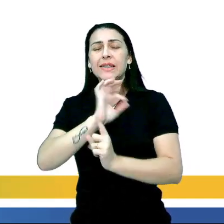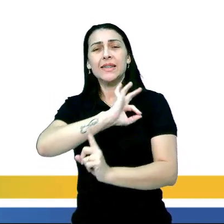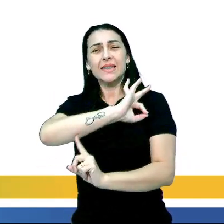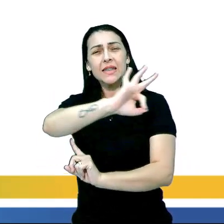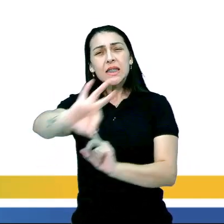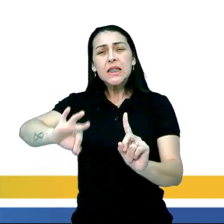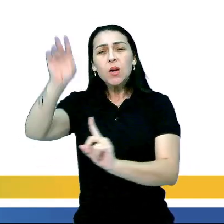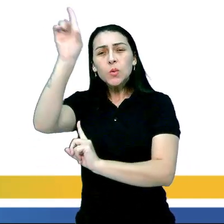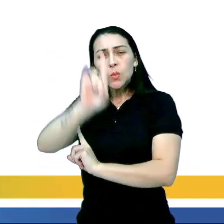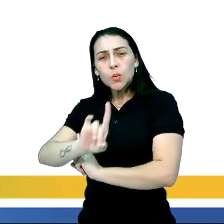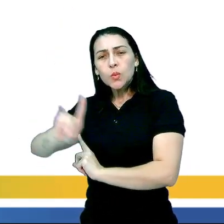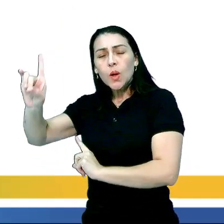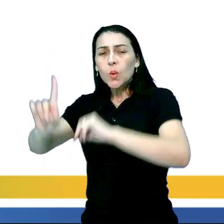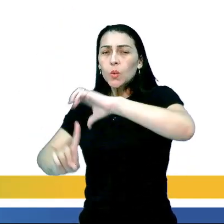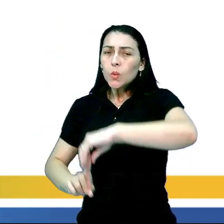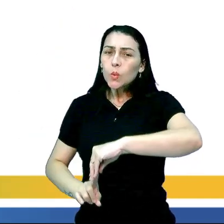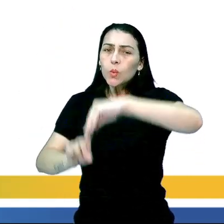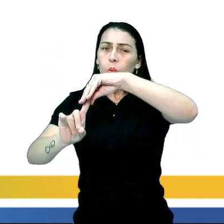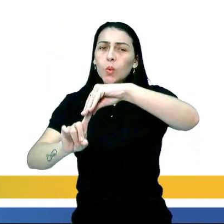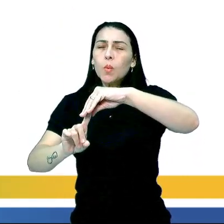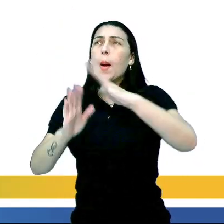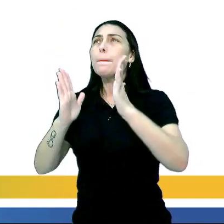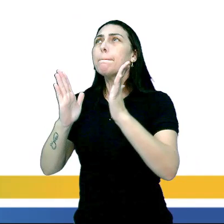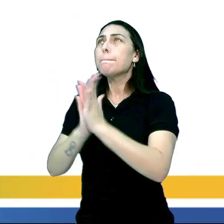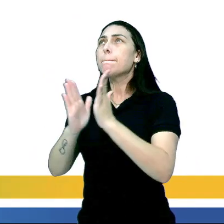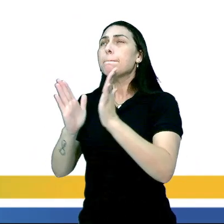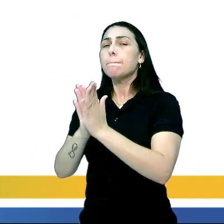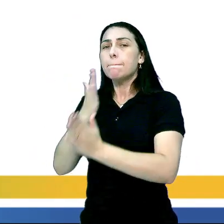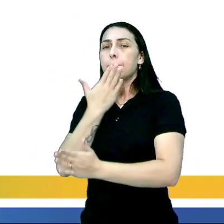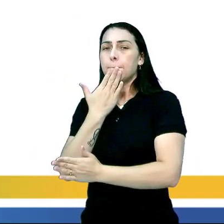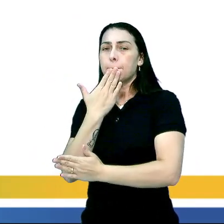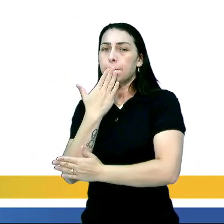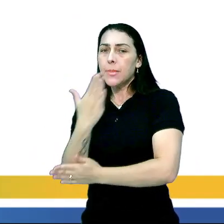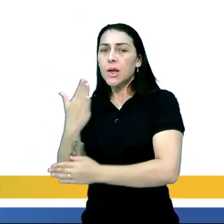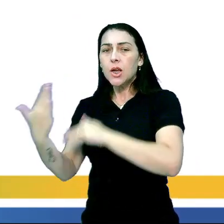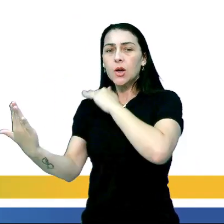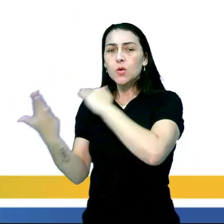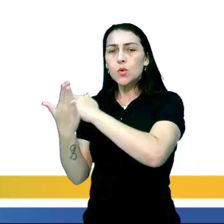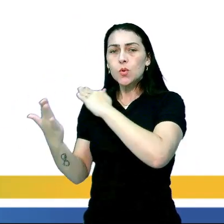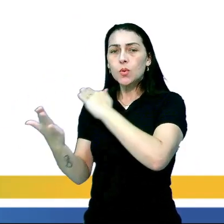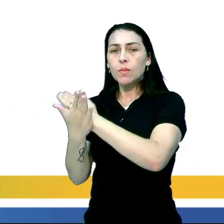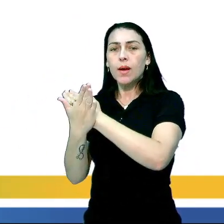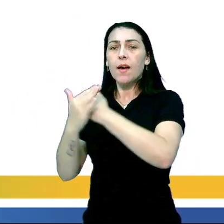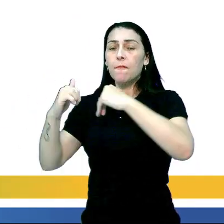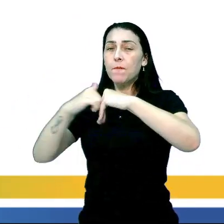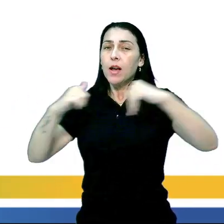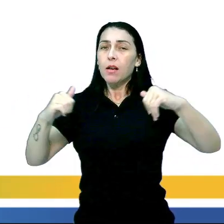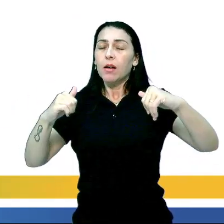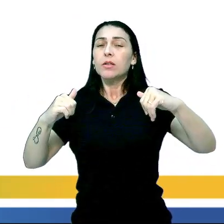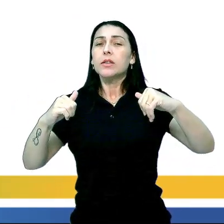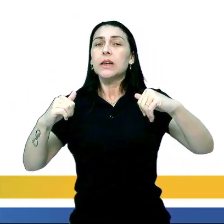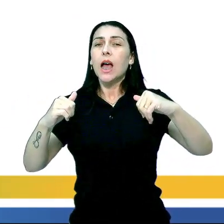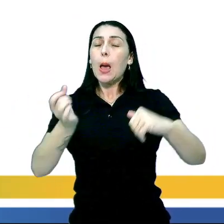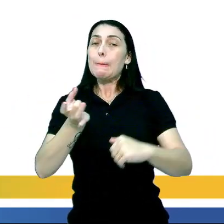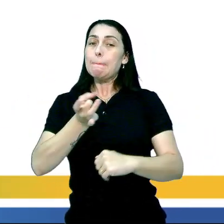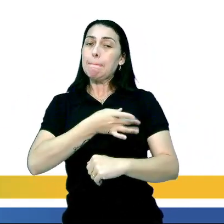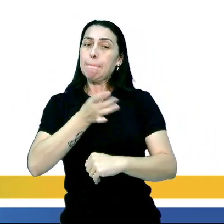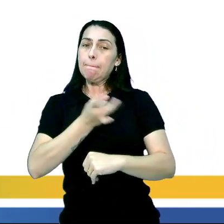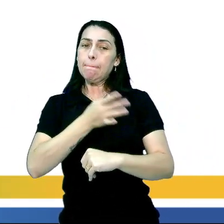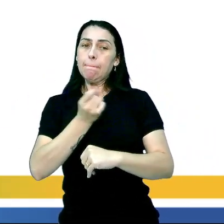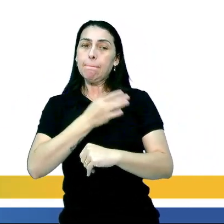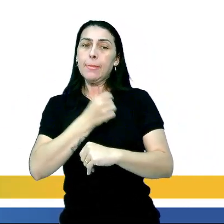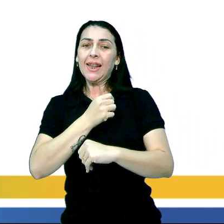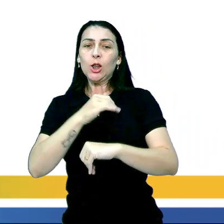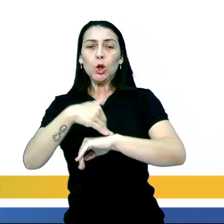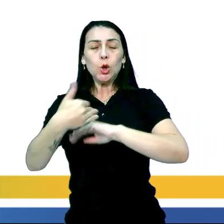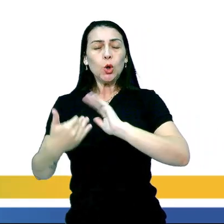Santo Deus onipotente, venho rogar vossa ajuda. Para afastar a assombração,